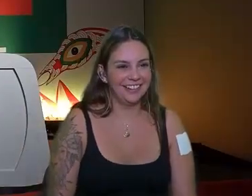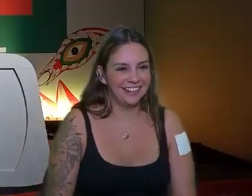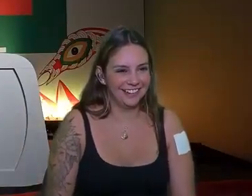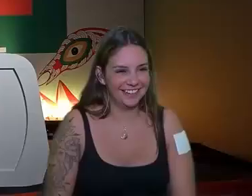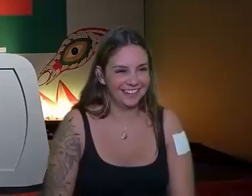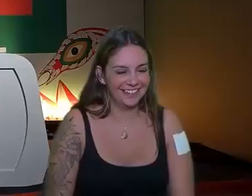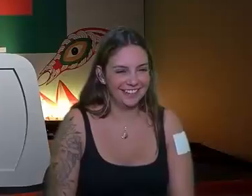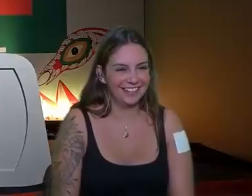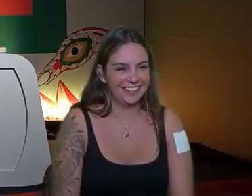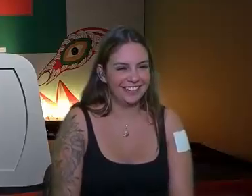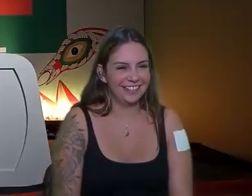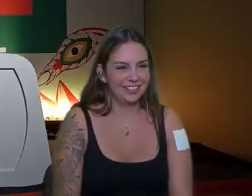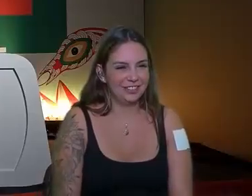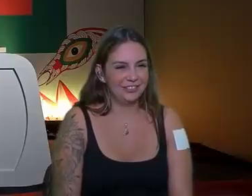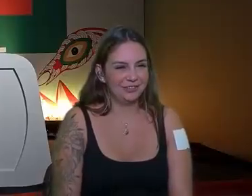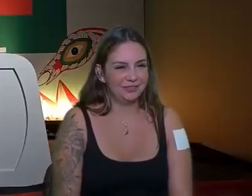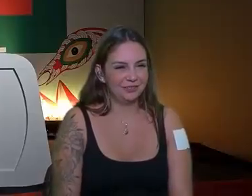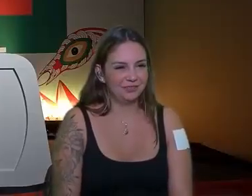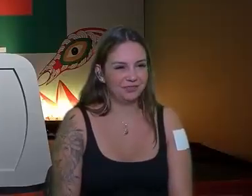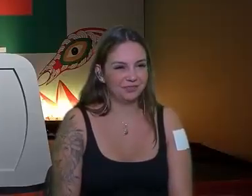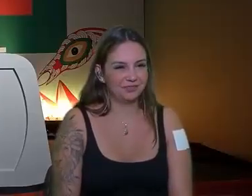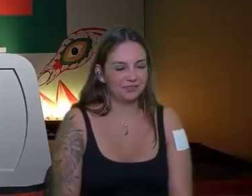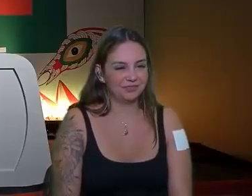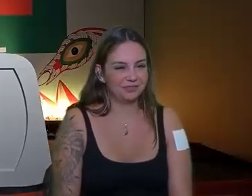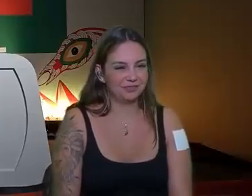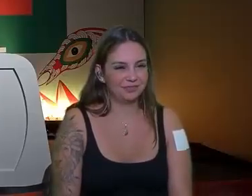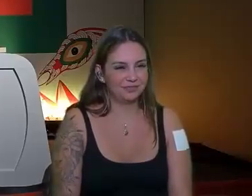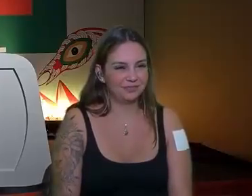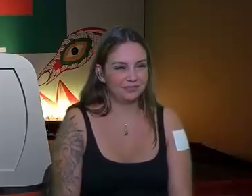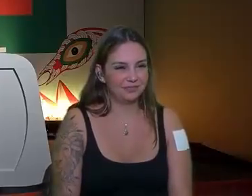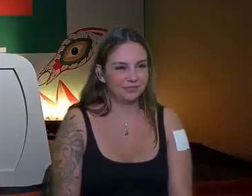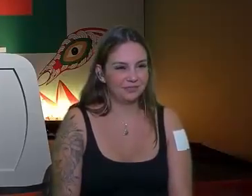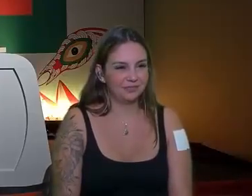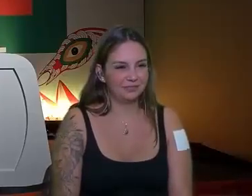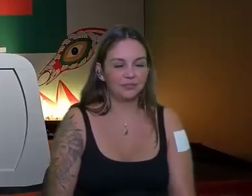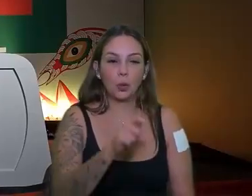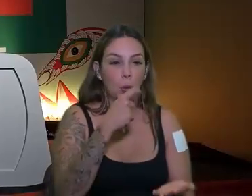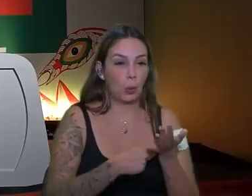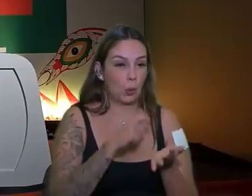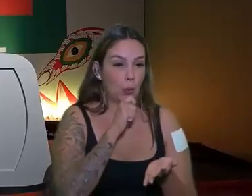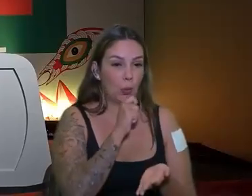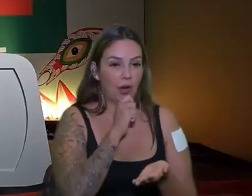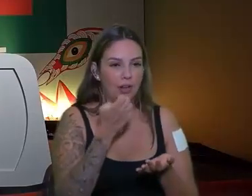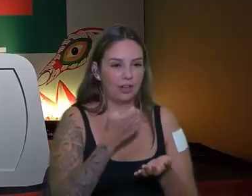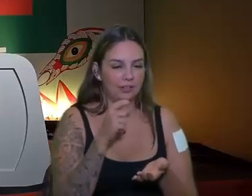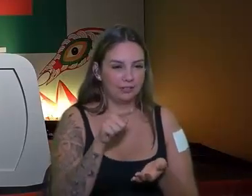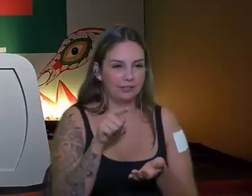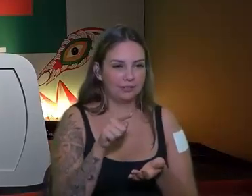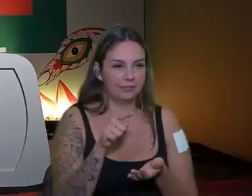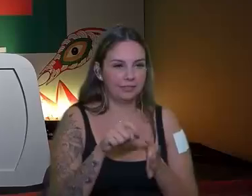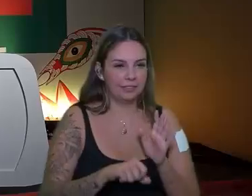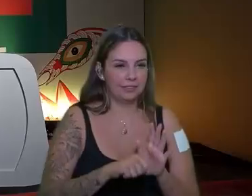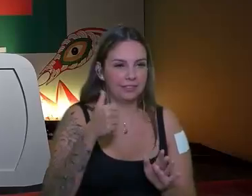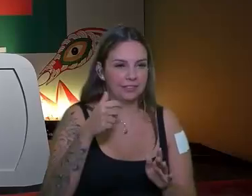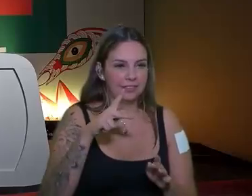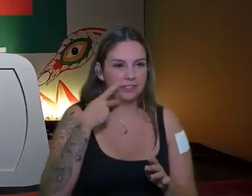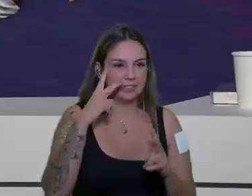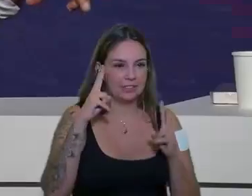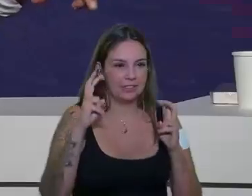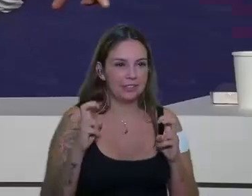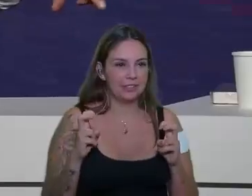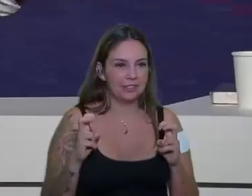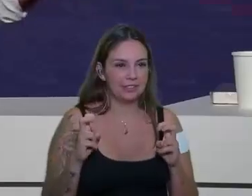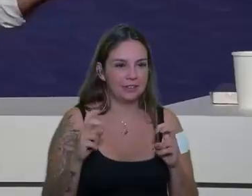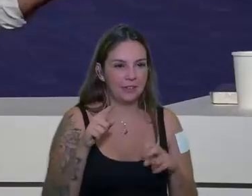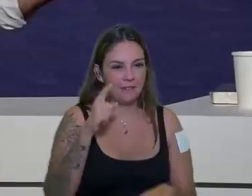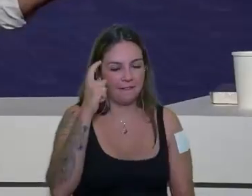combinado. Não, o que eu não combinei, e agora eu quero que ela seja a primeira a falar sobre